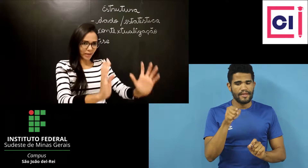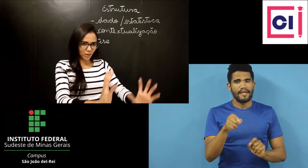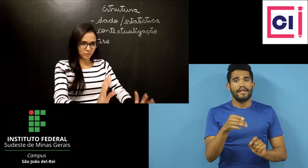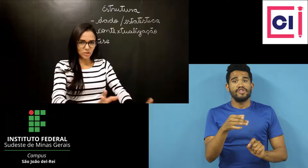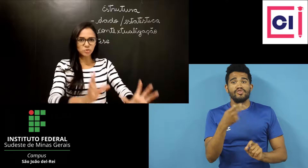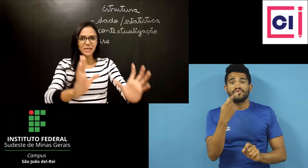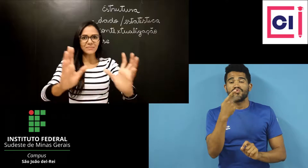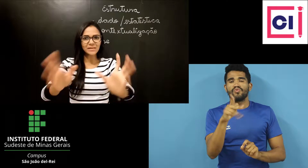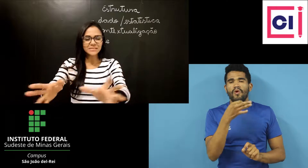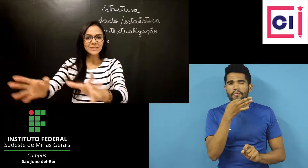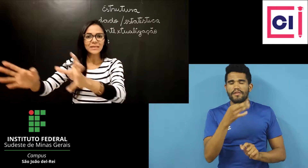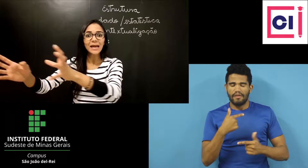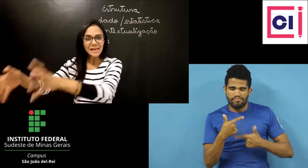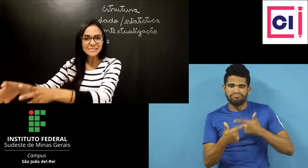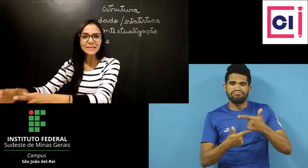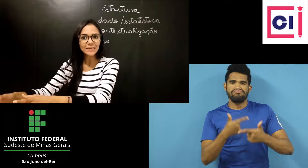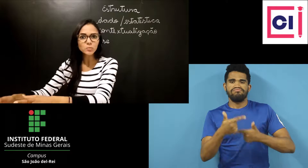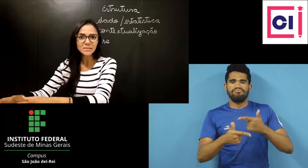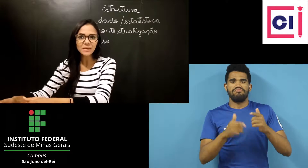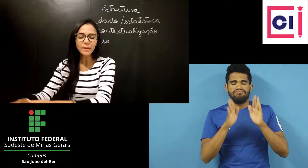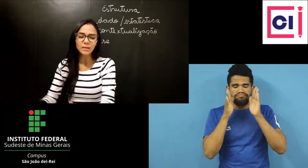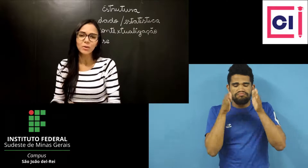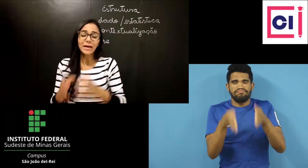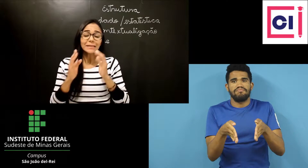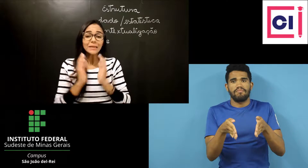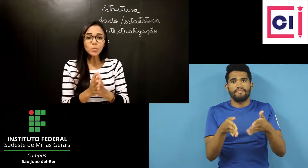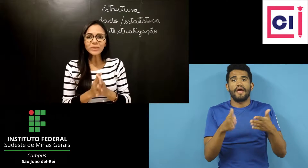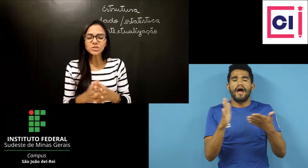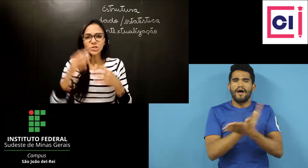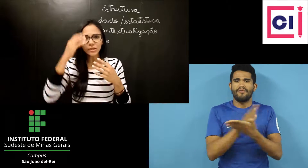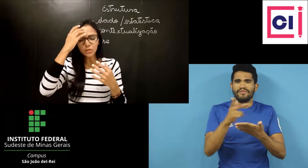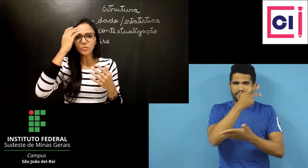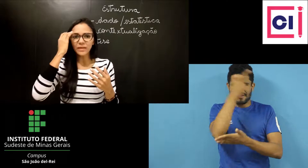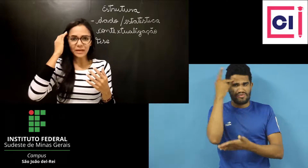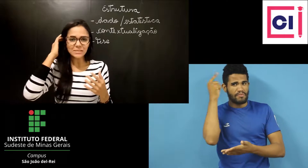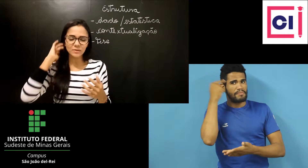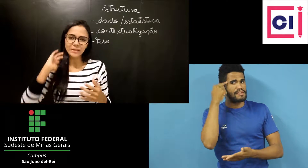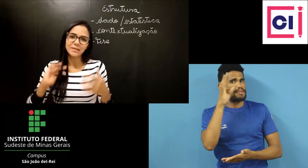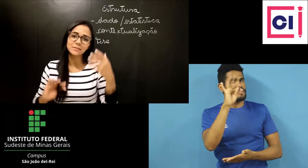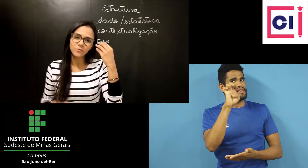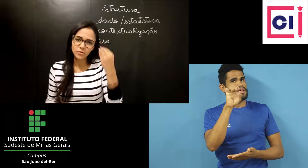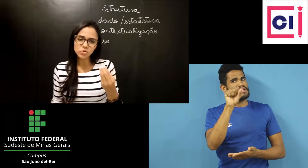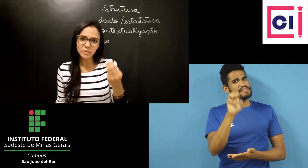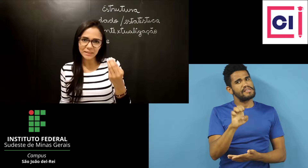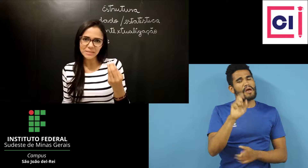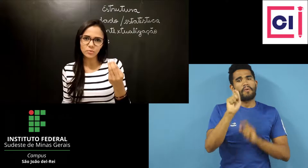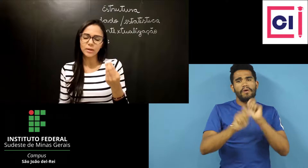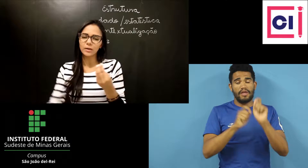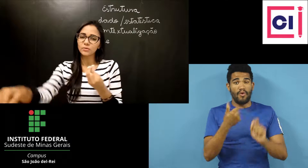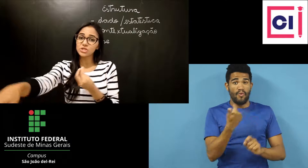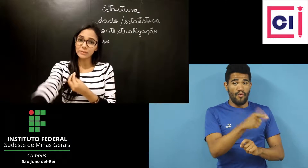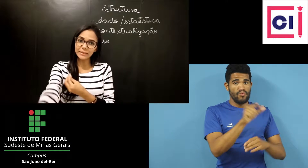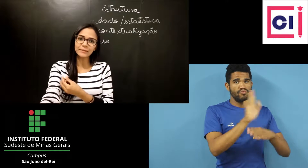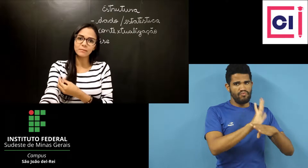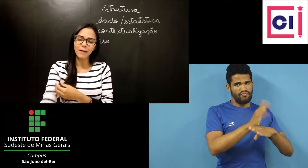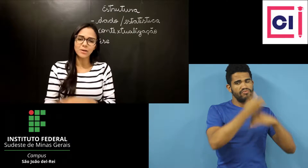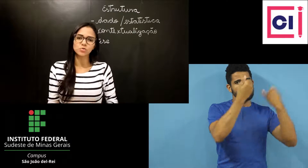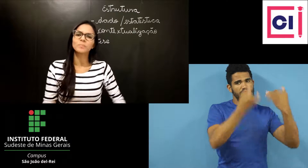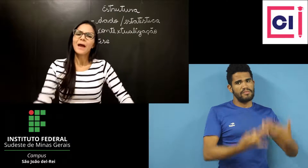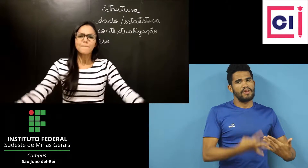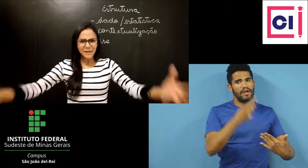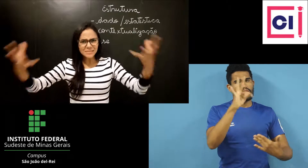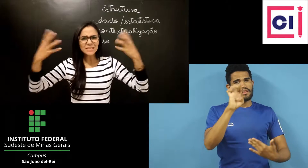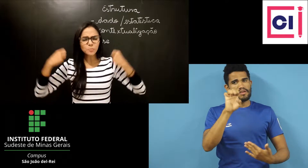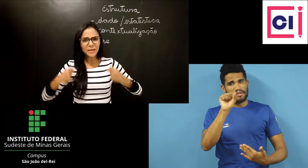dizer: ok, o texto dela vai seguir essa linha de pensamento. Tem muita gente que tem dúvida em relação à tese. Tem vídeo sobre tese aqui no canal, vou deixar o link aqui